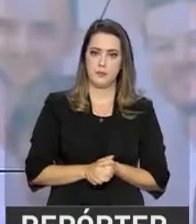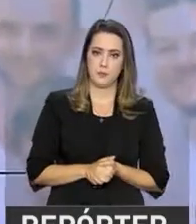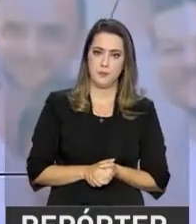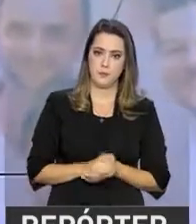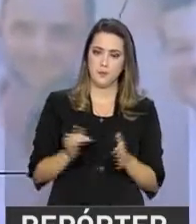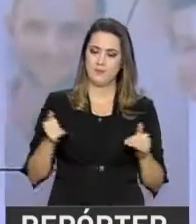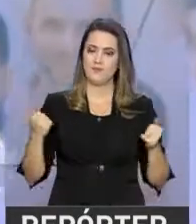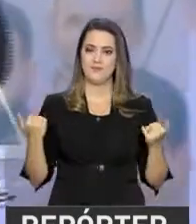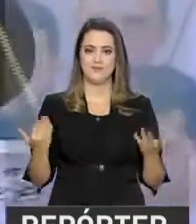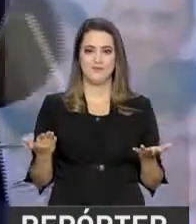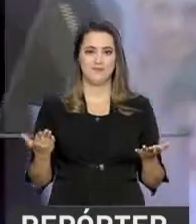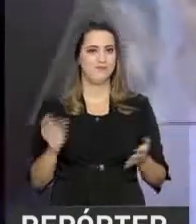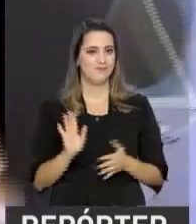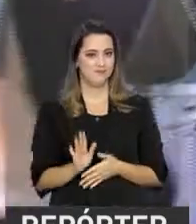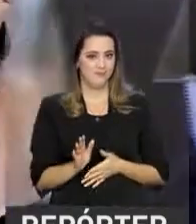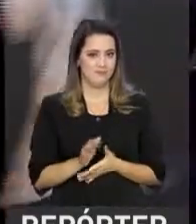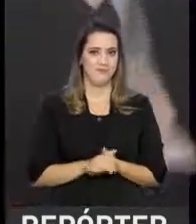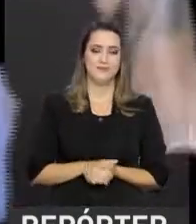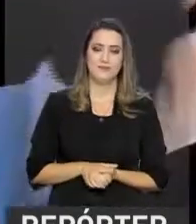Bem...